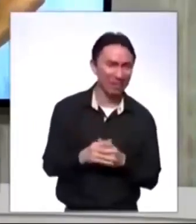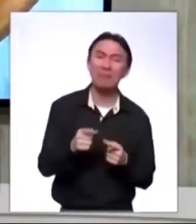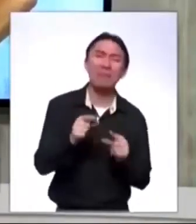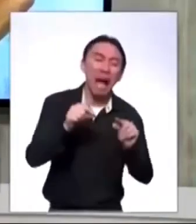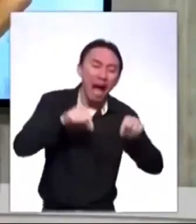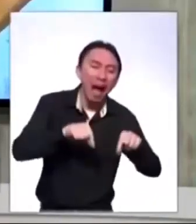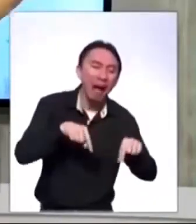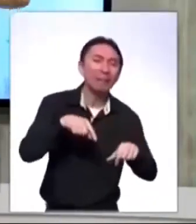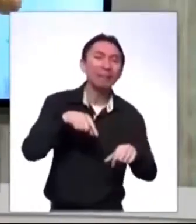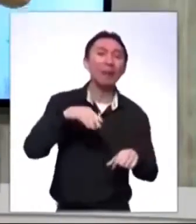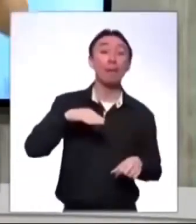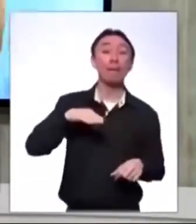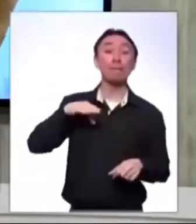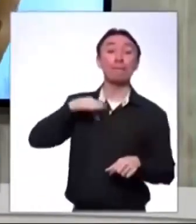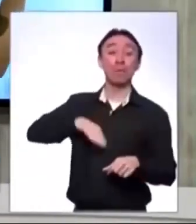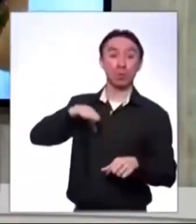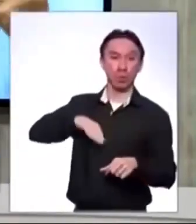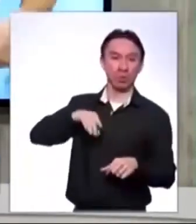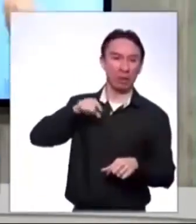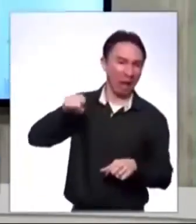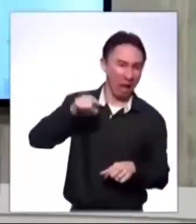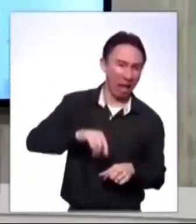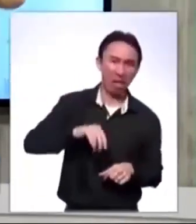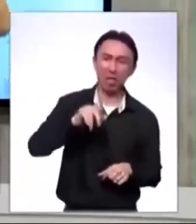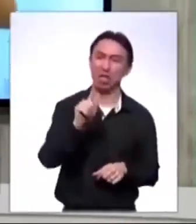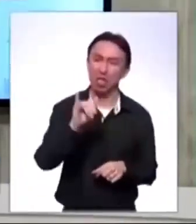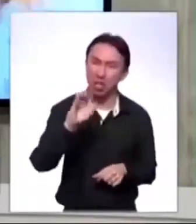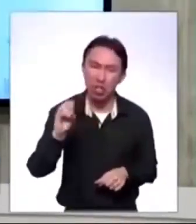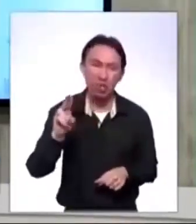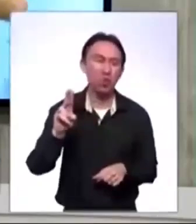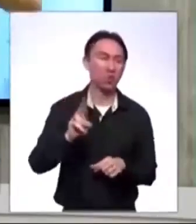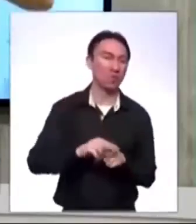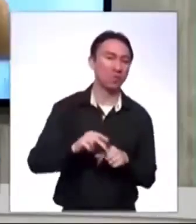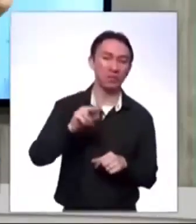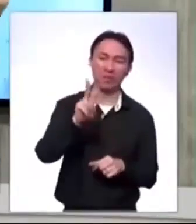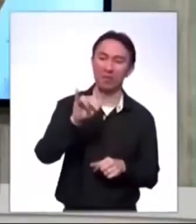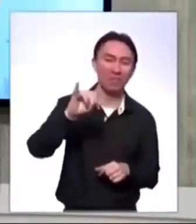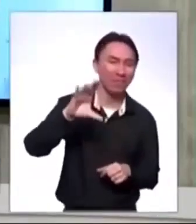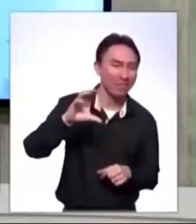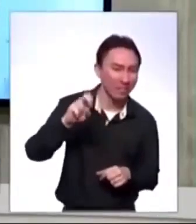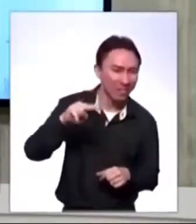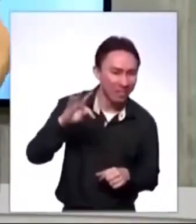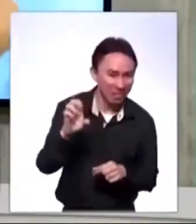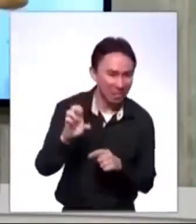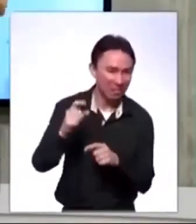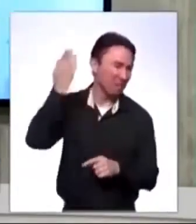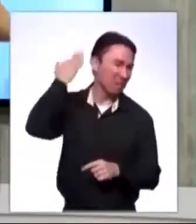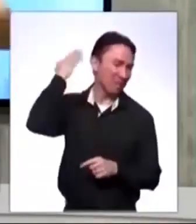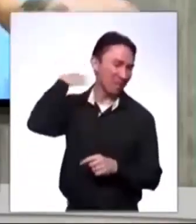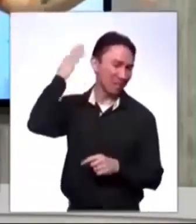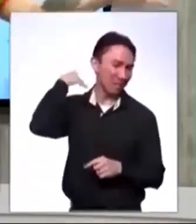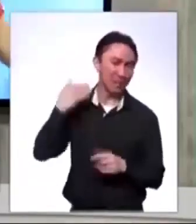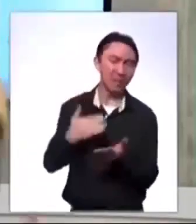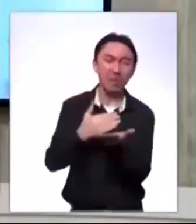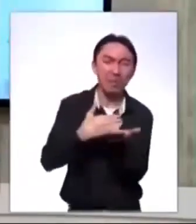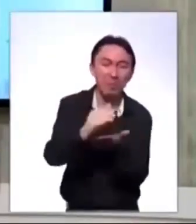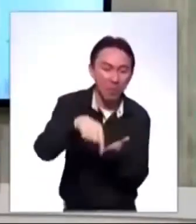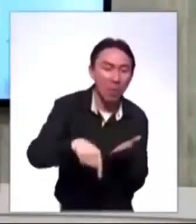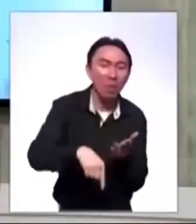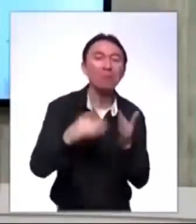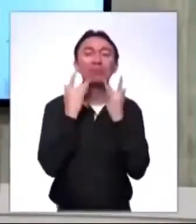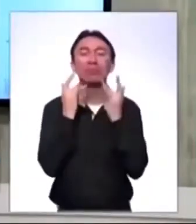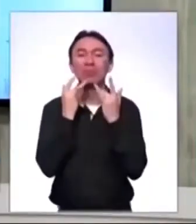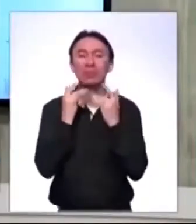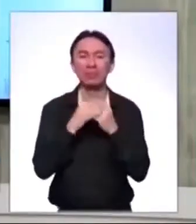do teatro português. O famoso Gil Vicente, Alto da Barca do Inferno. O primeiro cara que escreveu teatro em português. E a gente não sabe quem é o pai do teatro